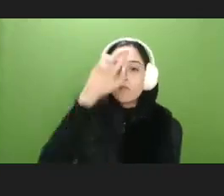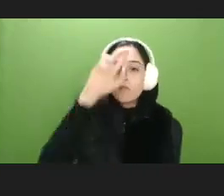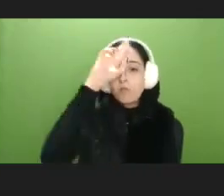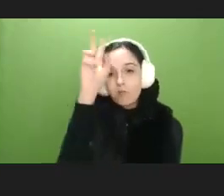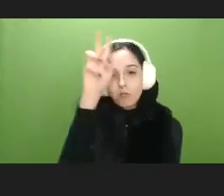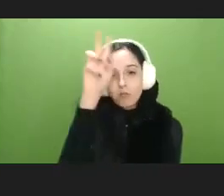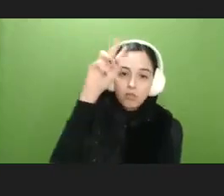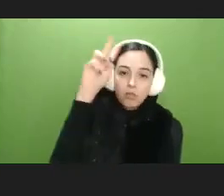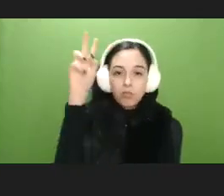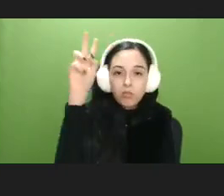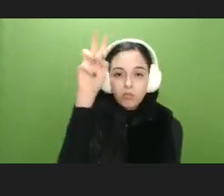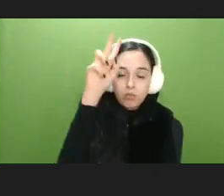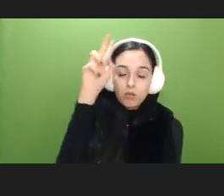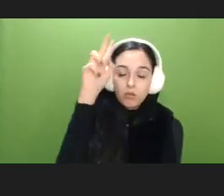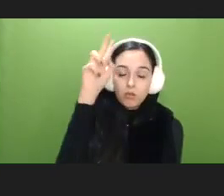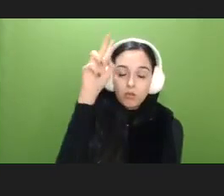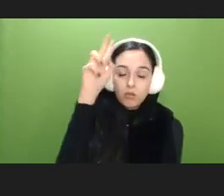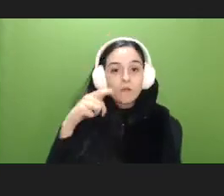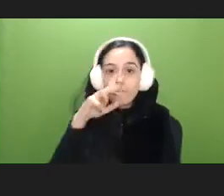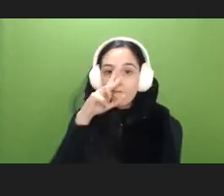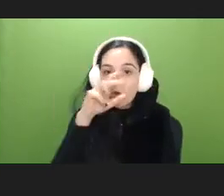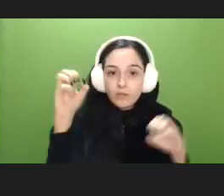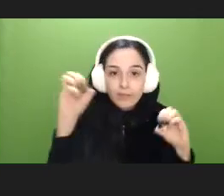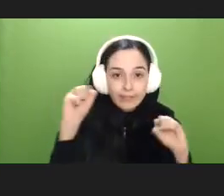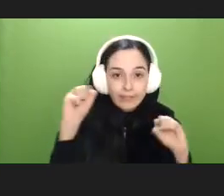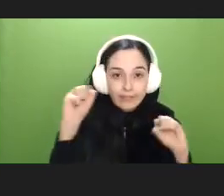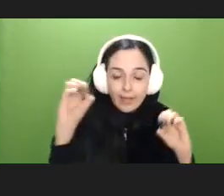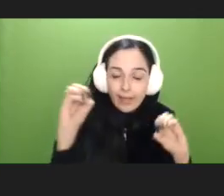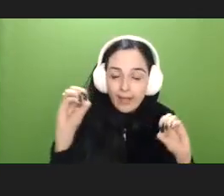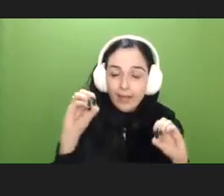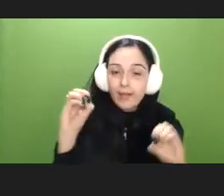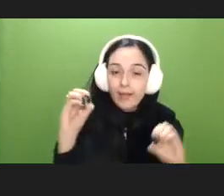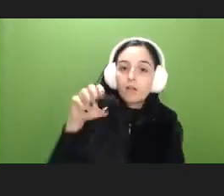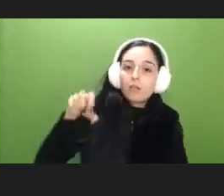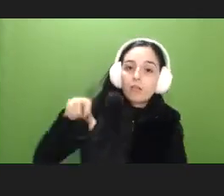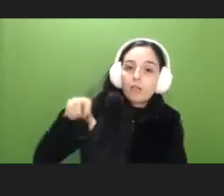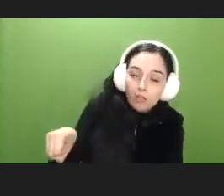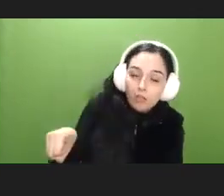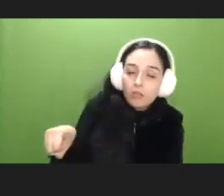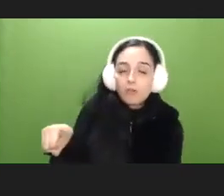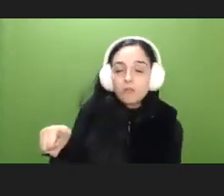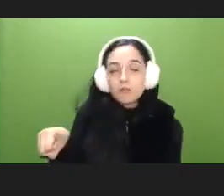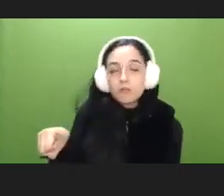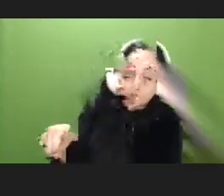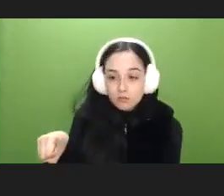segura, senta, encosta. Tanto o desmaio quanto a